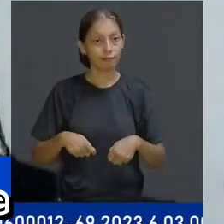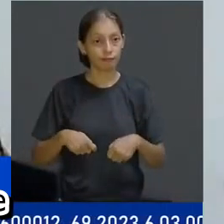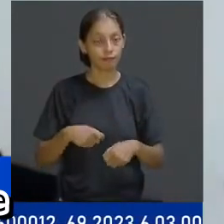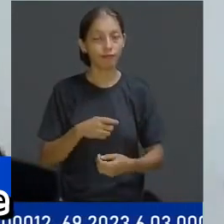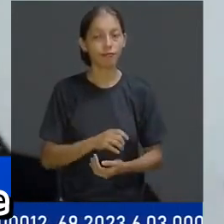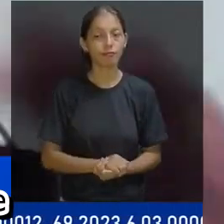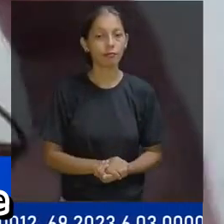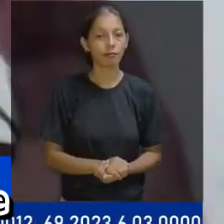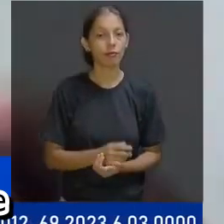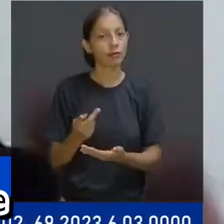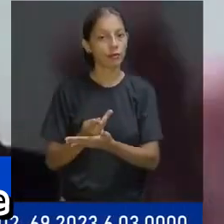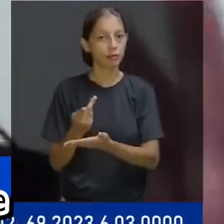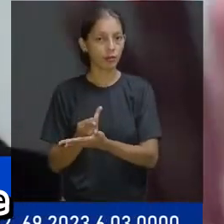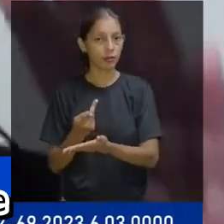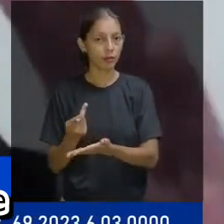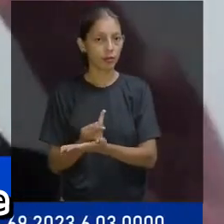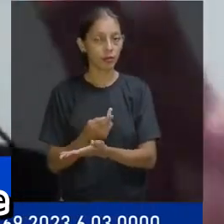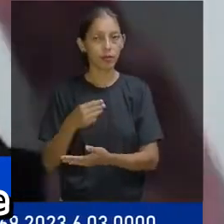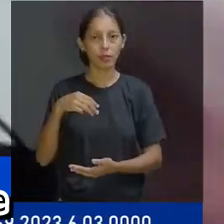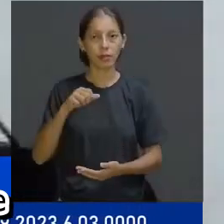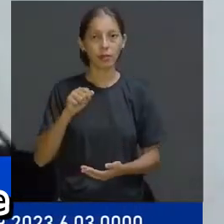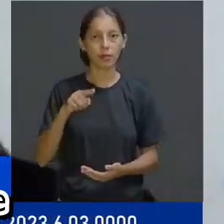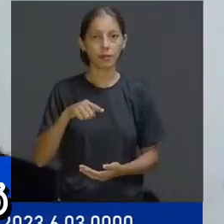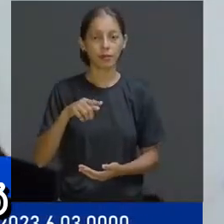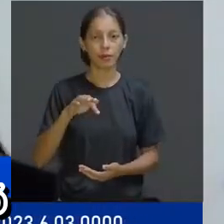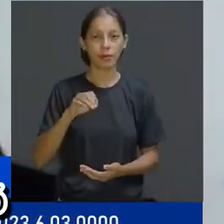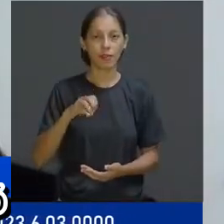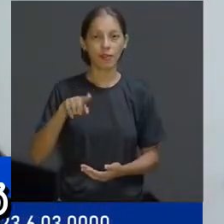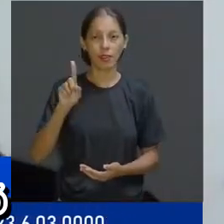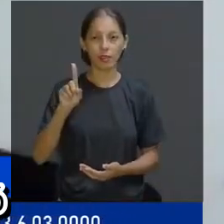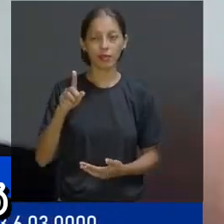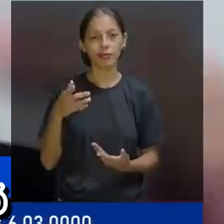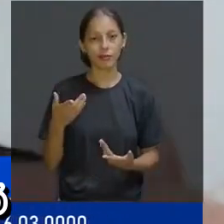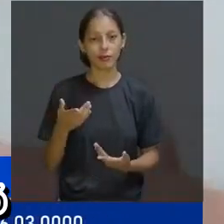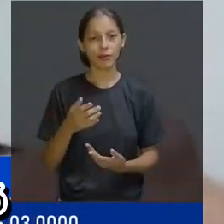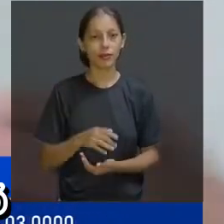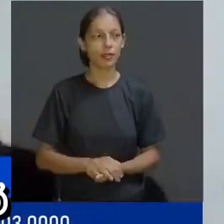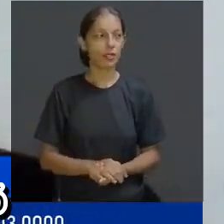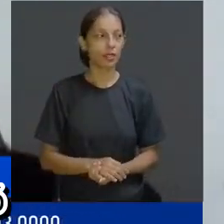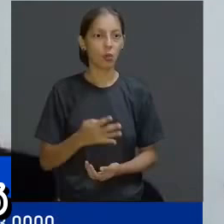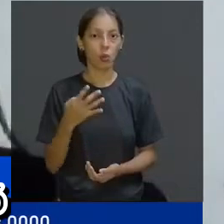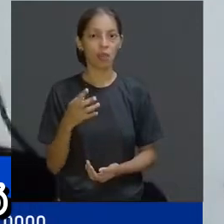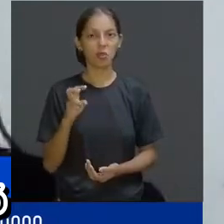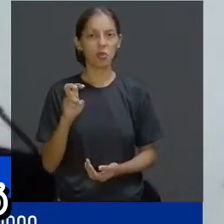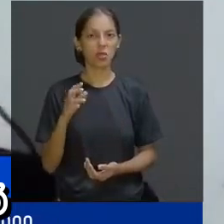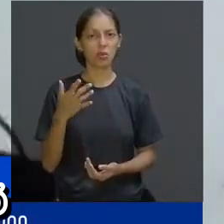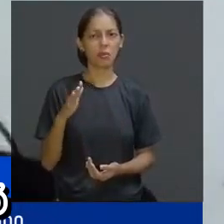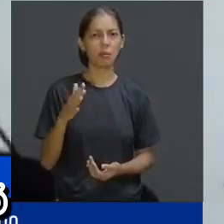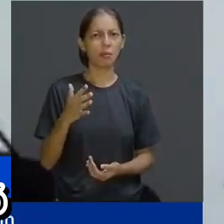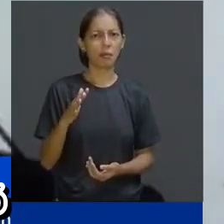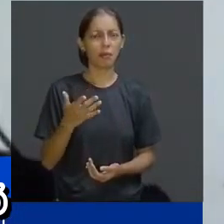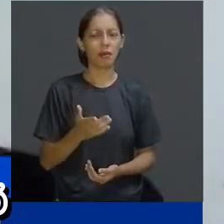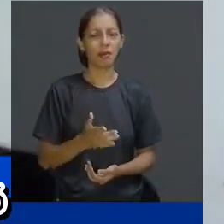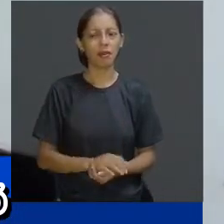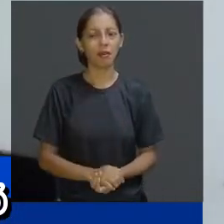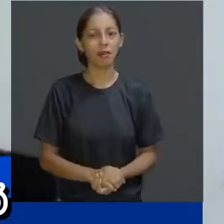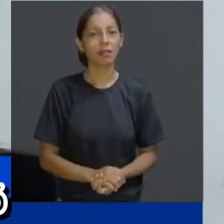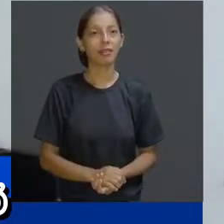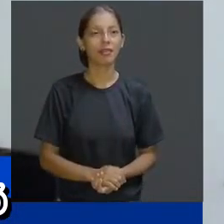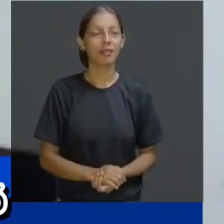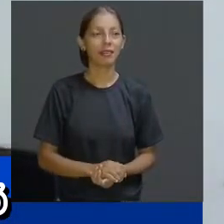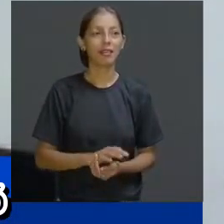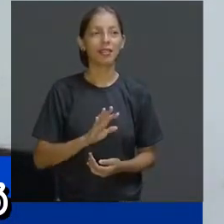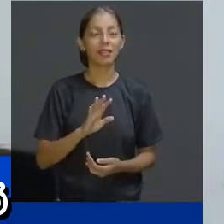ação de impugnação, mas distribuíram outras tantas, salvo engano, 4 ou 5, parece que só não impugnaram a própria chapa,